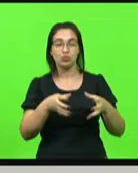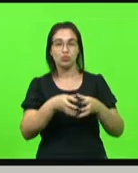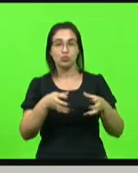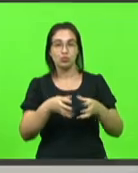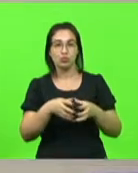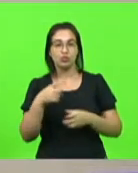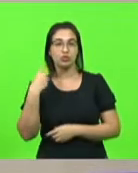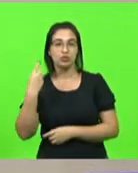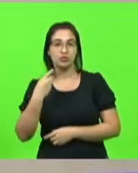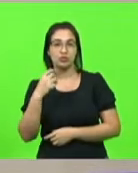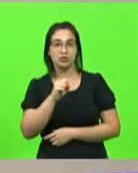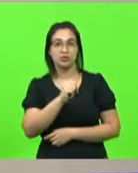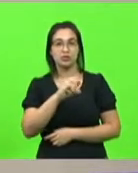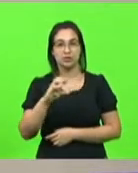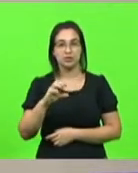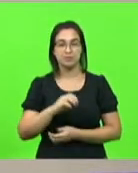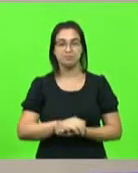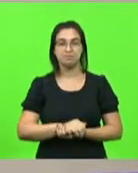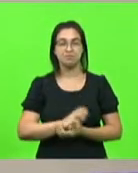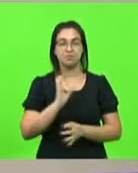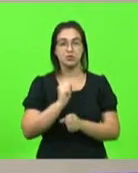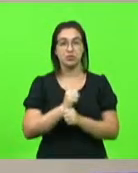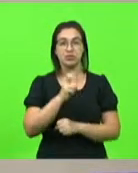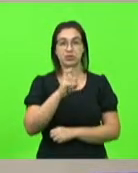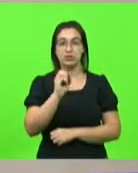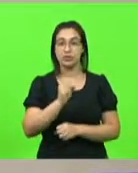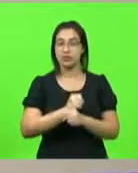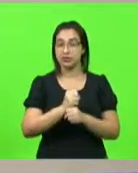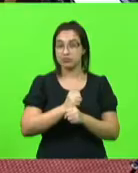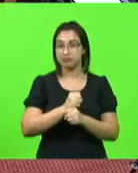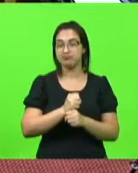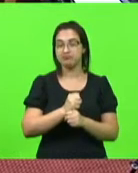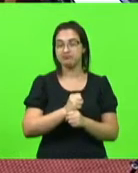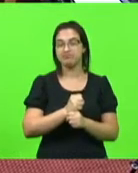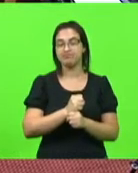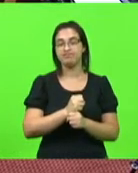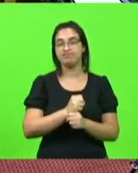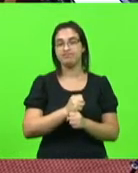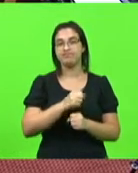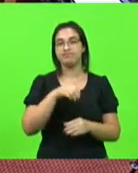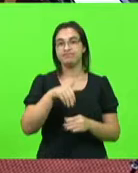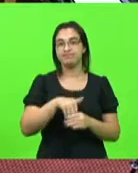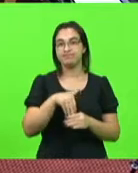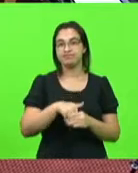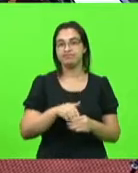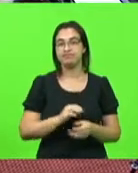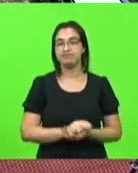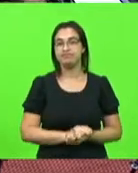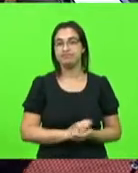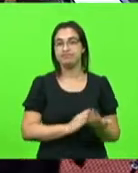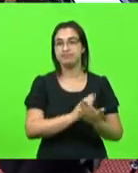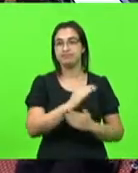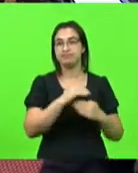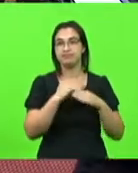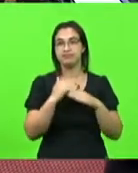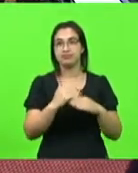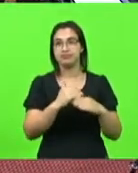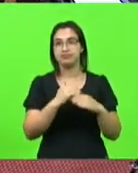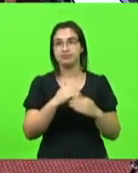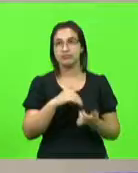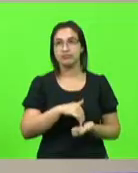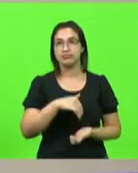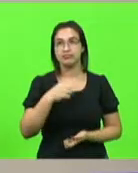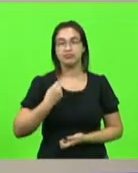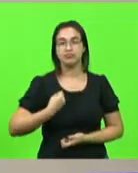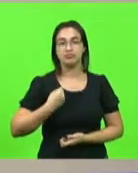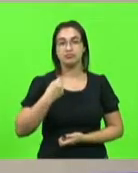anos, em discussão. Não havendo quem queira discutir, em votação. Deputados que aprovam, permaneçam como se encontram. Aprovado por unanimidade.